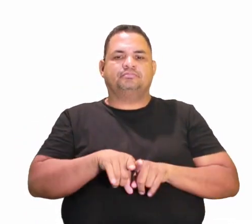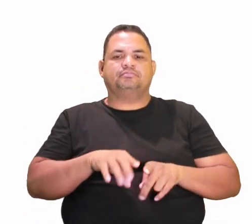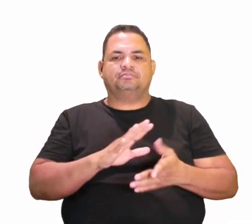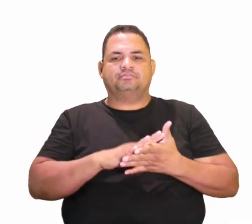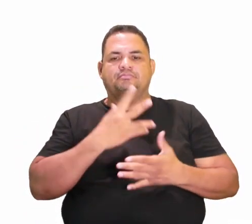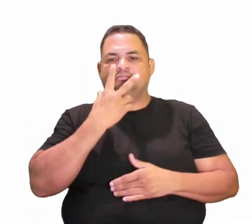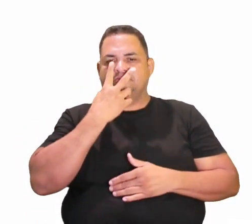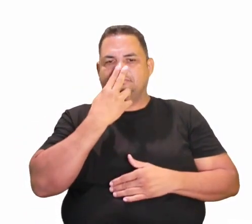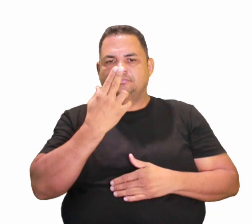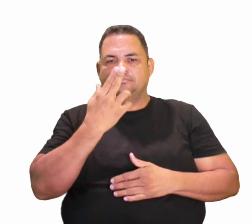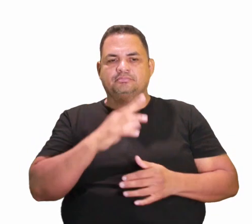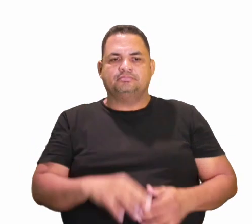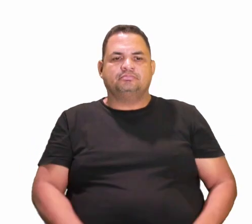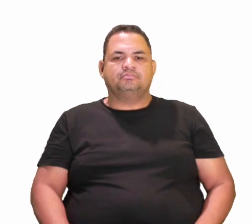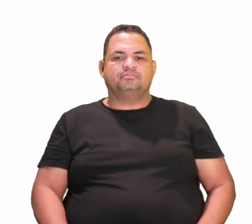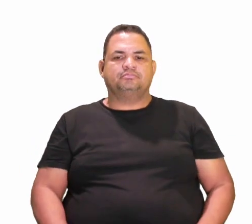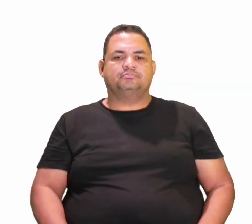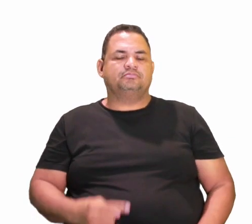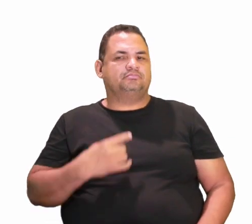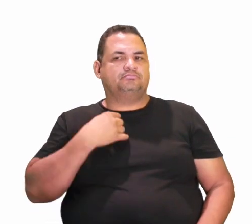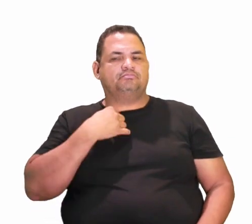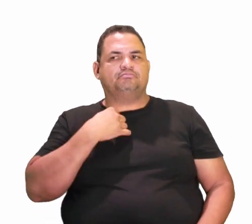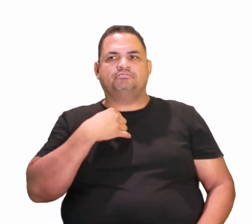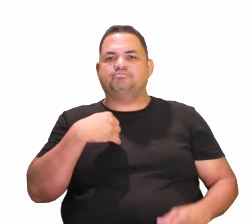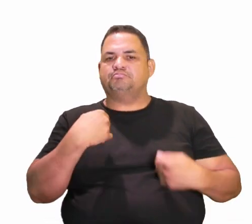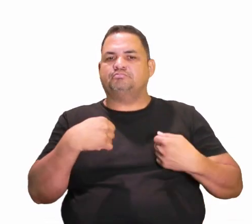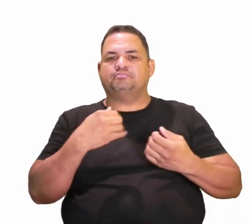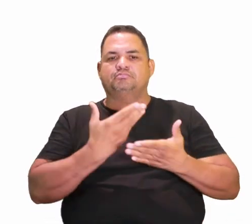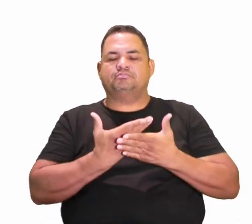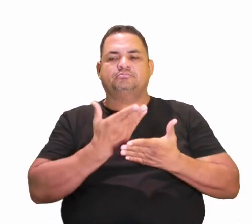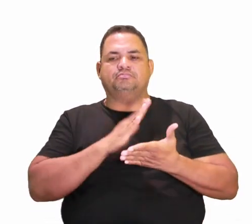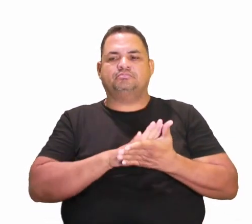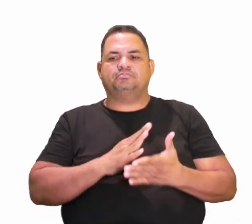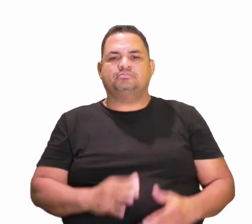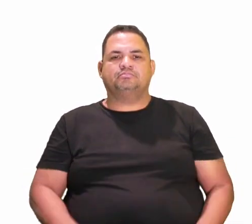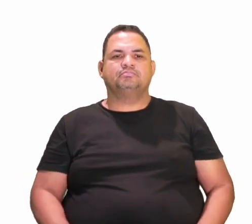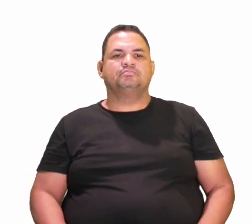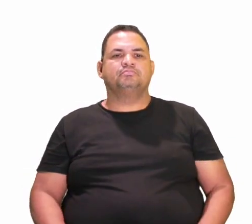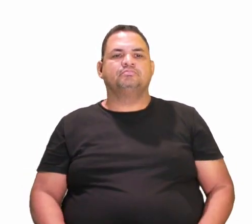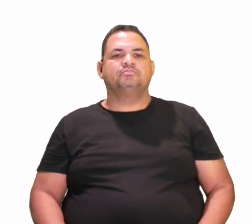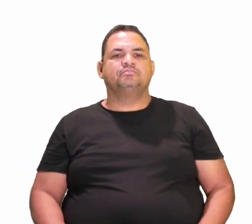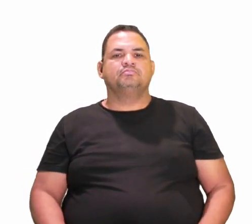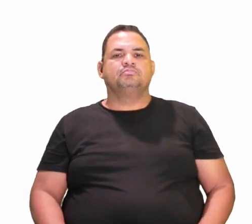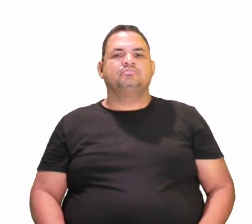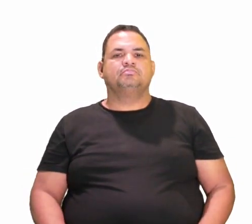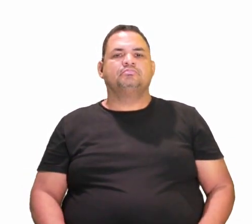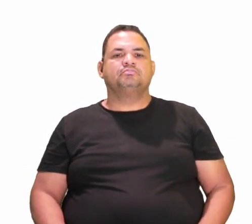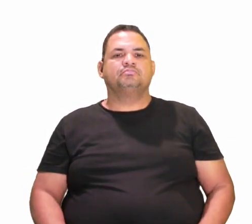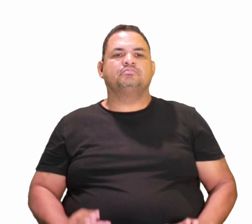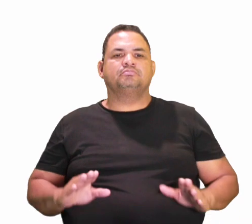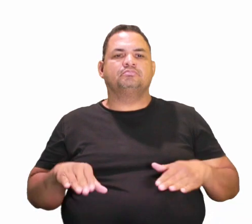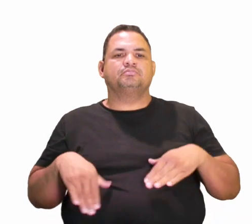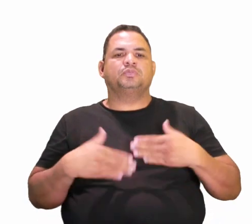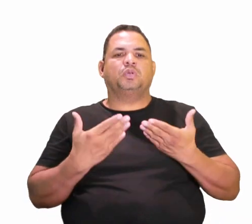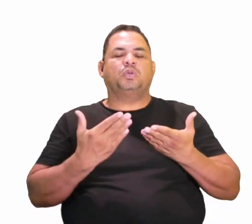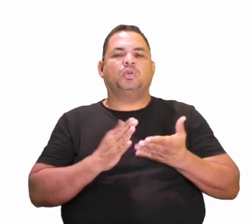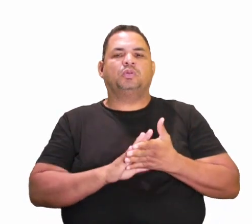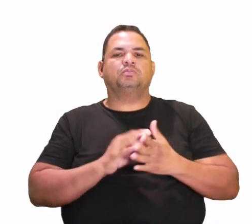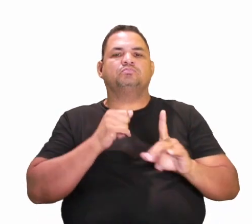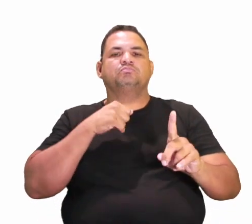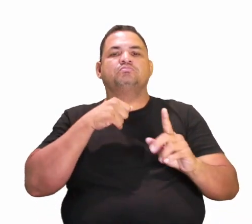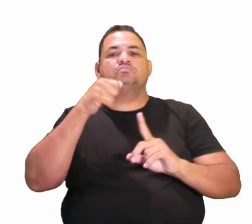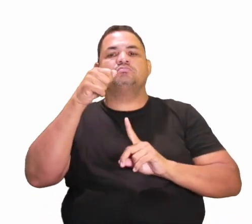parecido com português. Então, assim, não precisa de translation. Então, olha só, para perguntar qual mês de uma